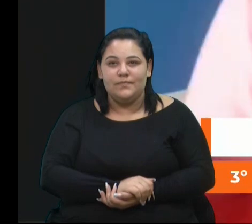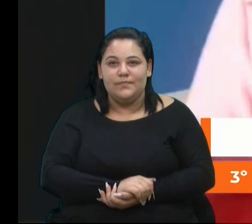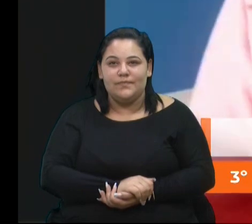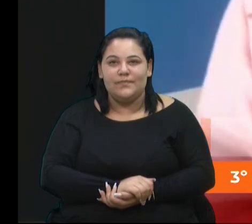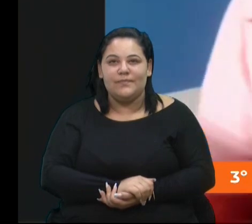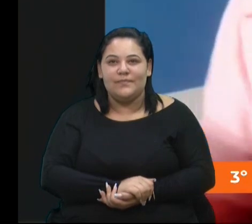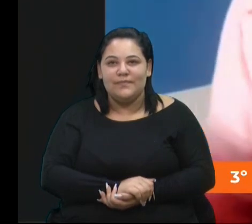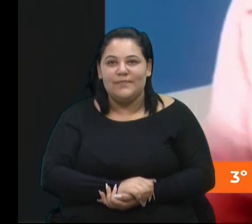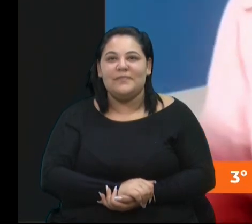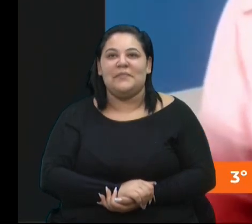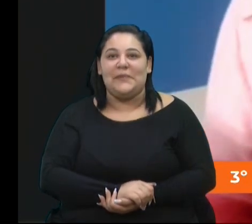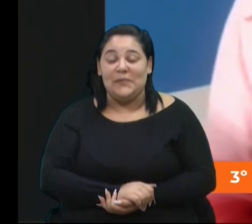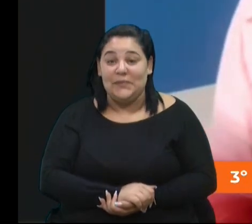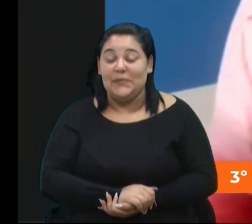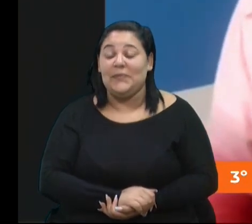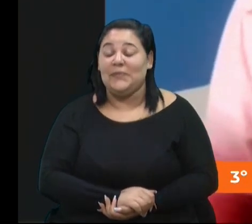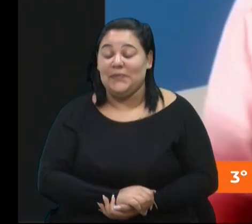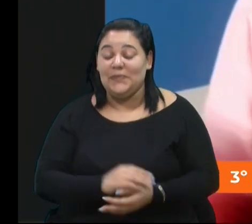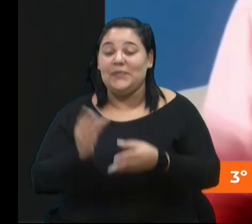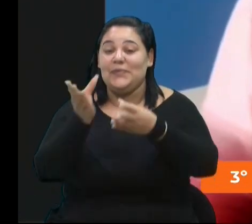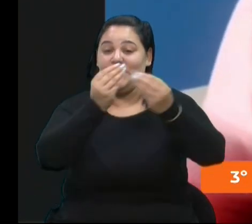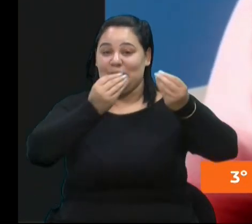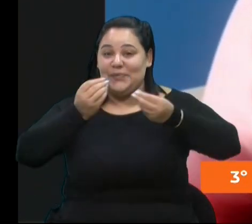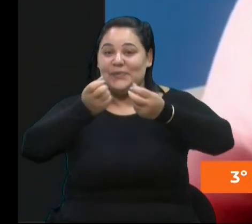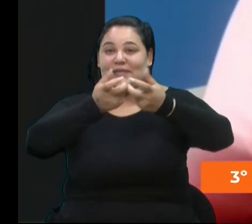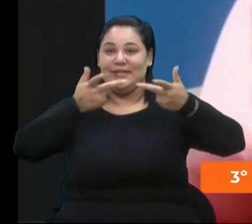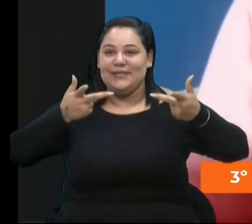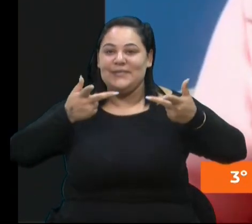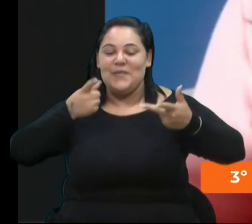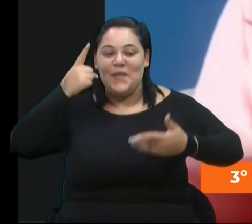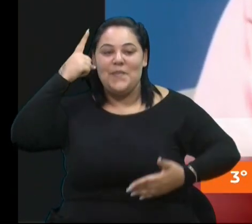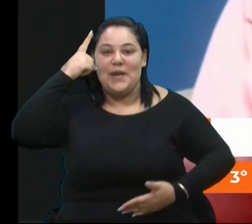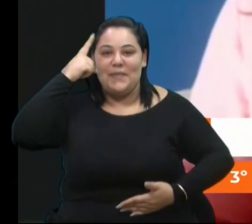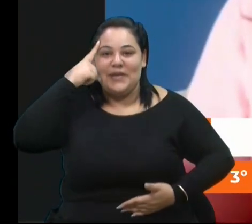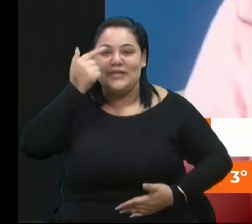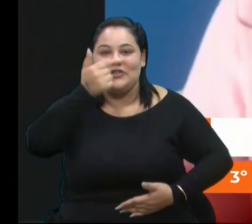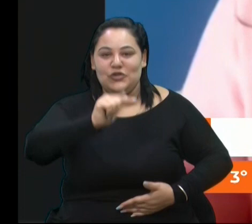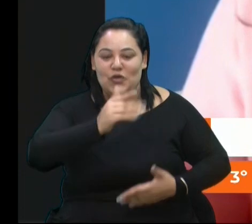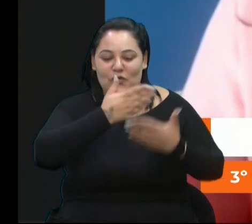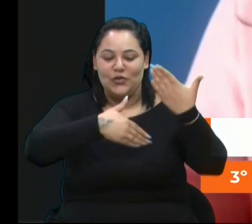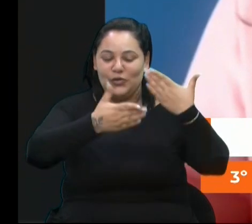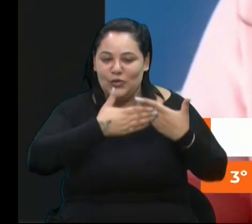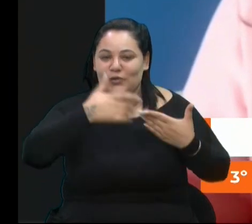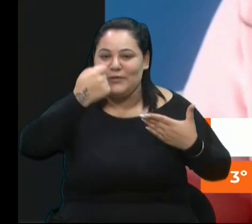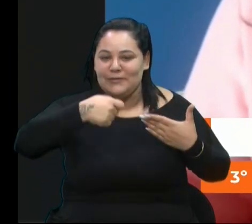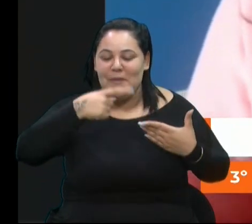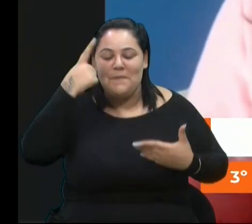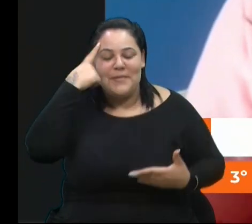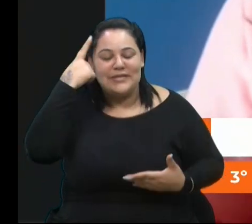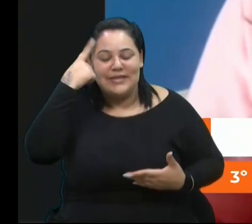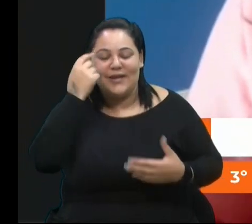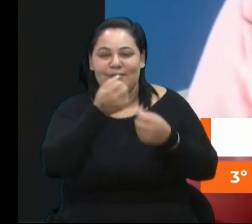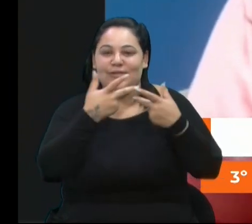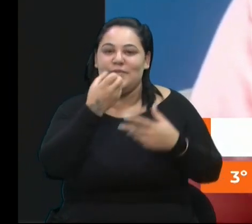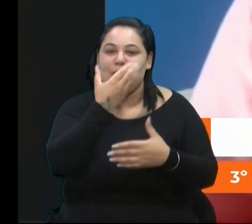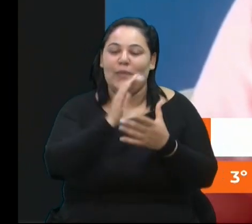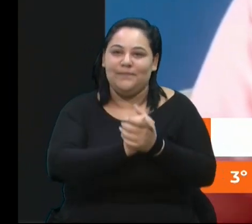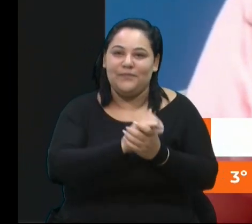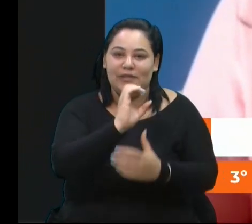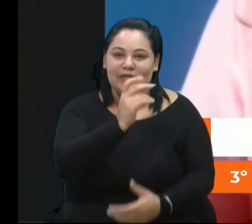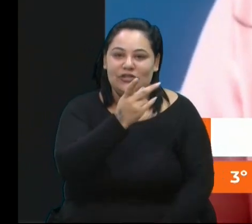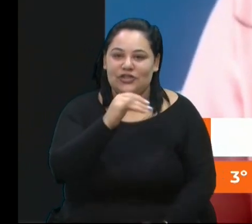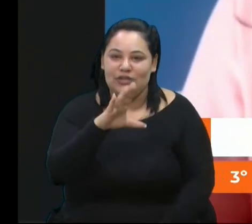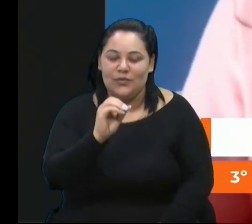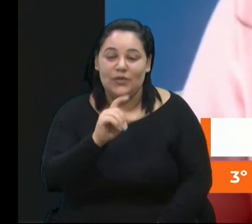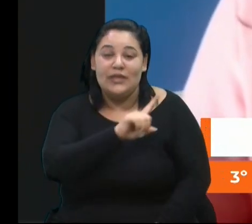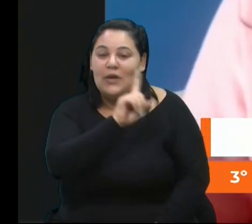E que chacoalhou tudo agora. Bem para o fim, para a gente pensar em tudo que a gente está fazendo, tudo que precisa repensar, né? Coisa bem boa. Chico,